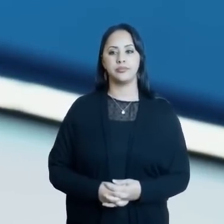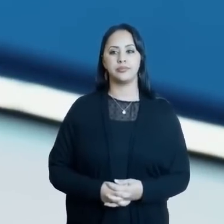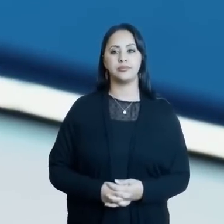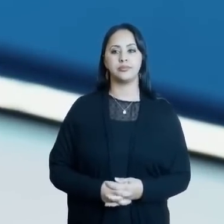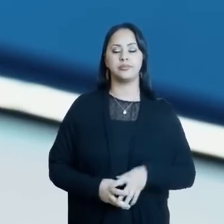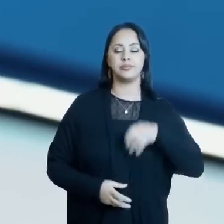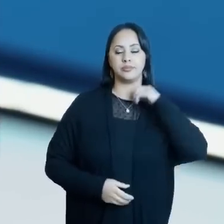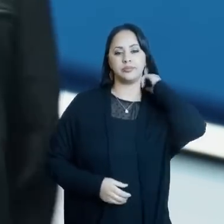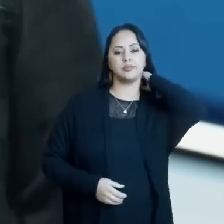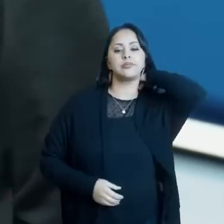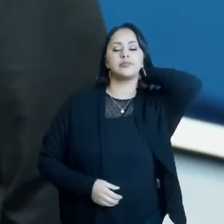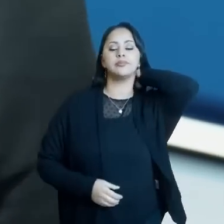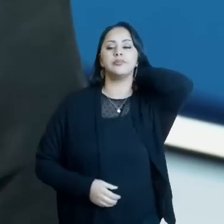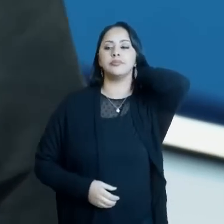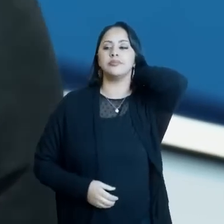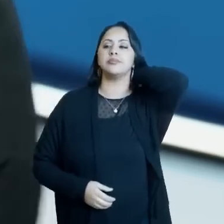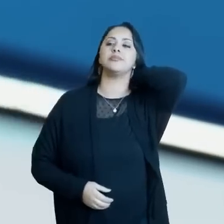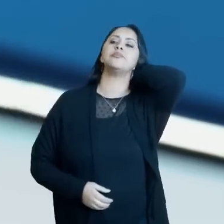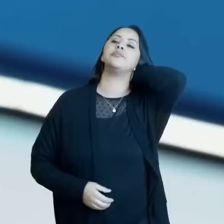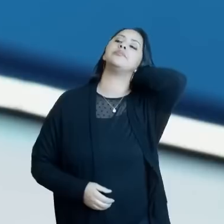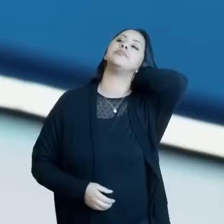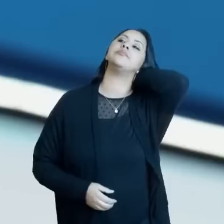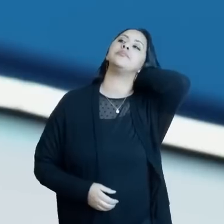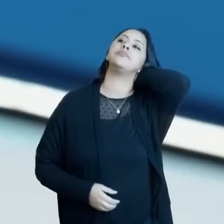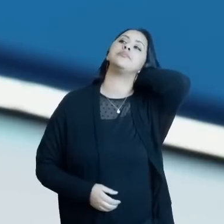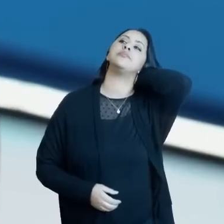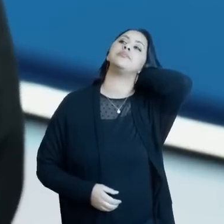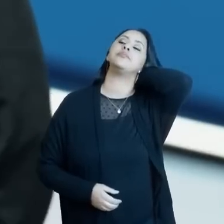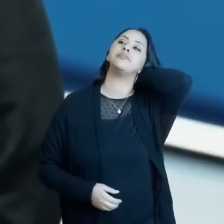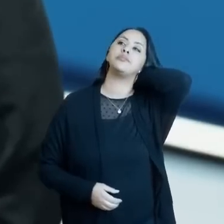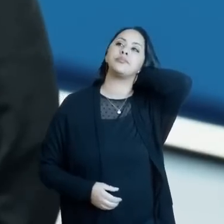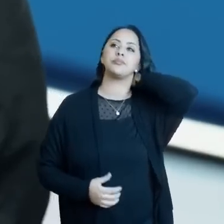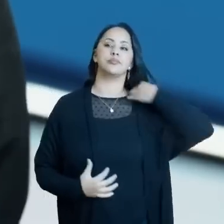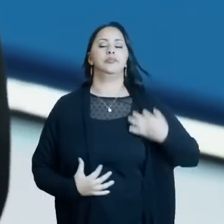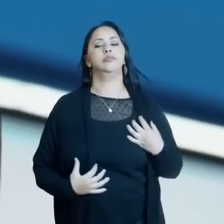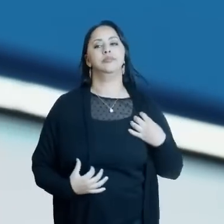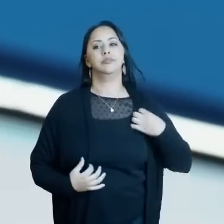chamando uma pessoa aqui, deixa eu ver uma câmera para captar daqui também.